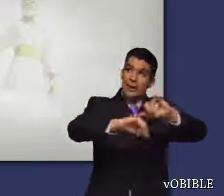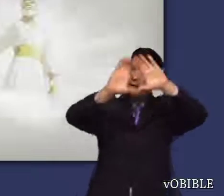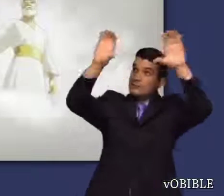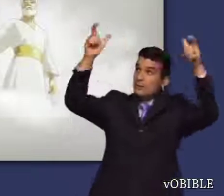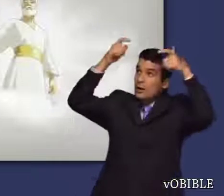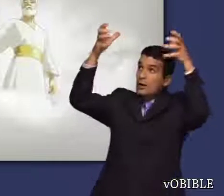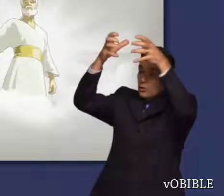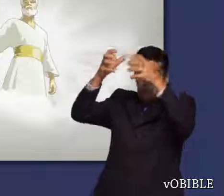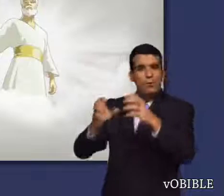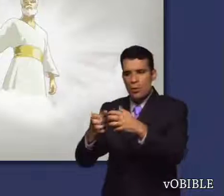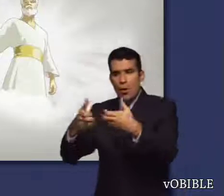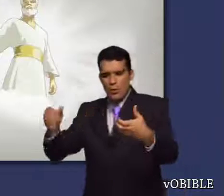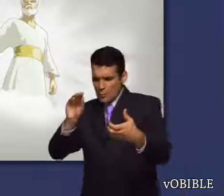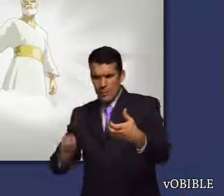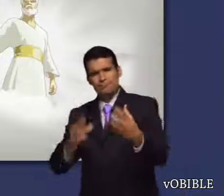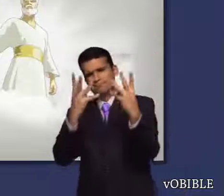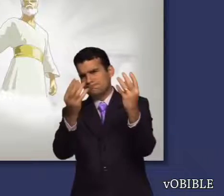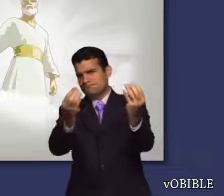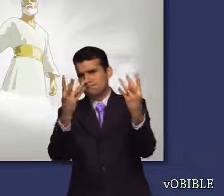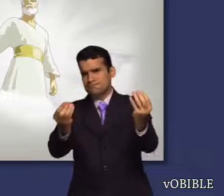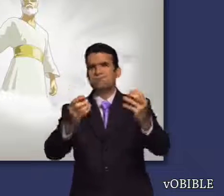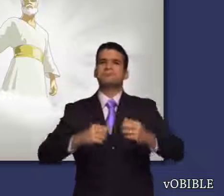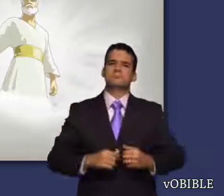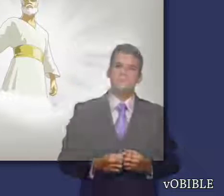da pregação de Jesus, o reino dos céus.